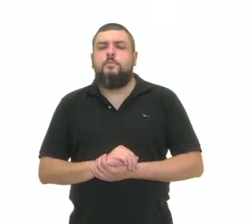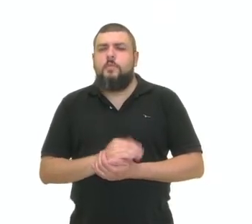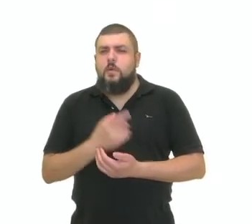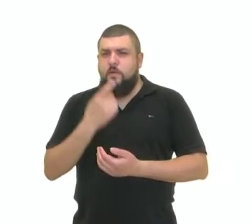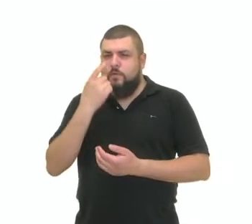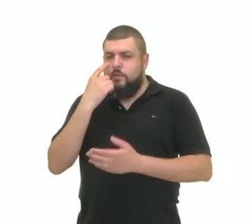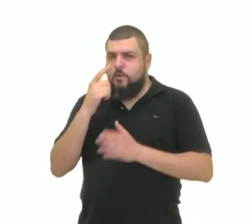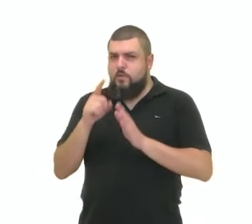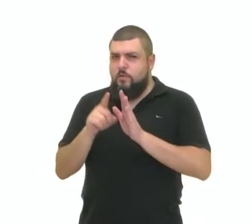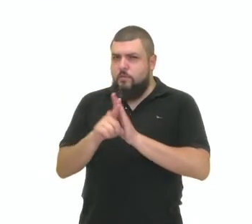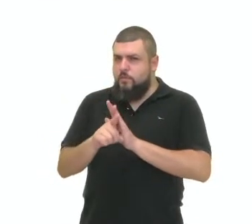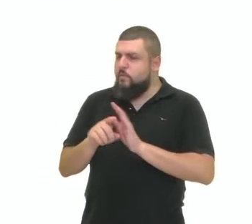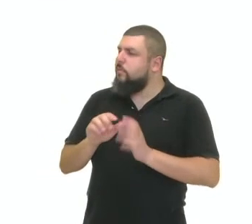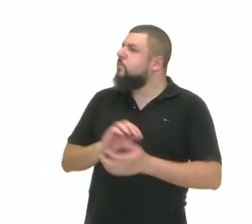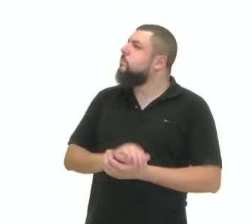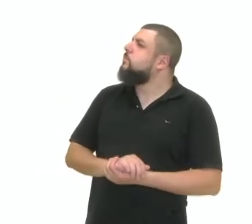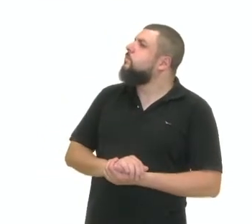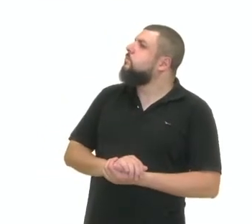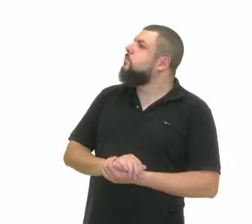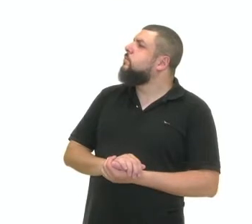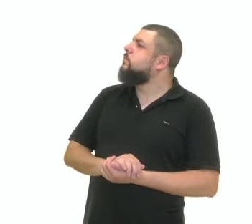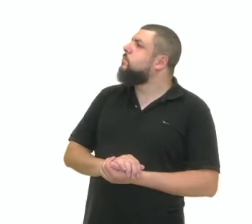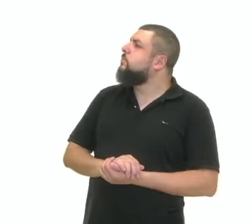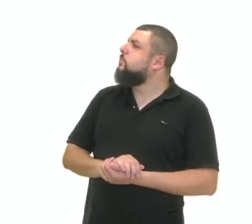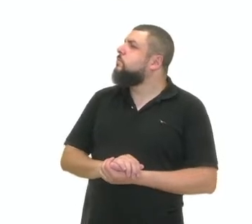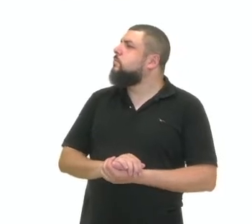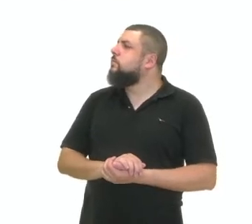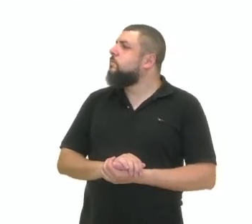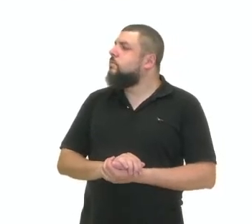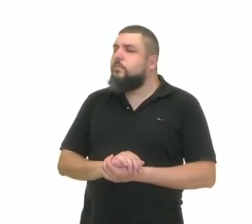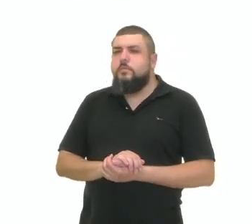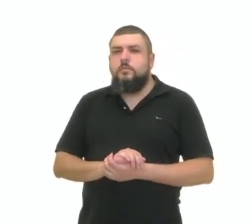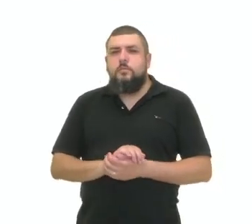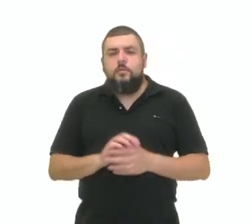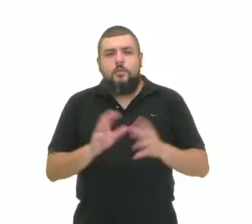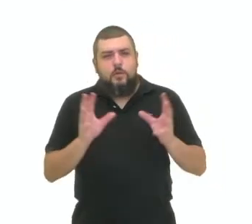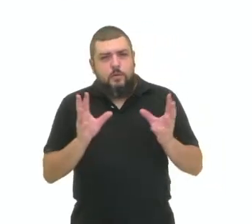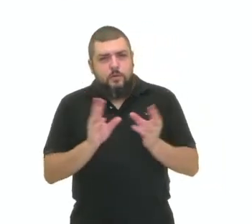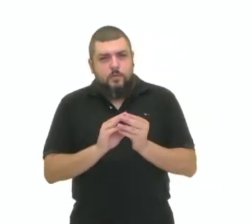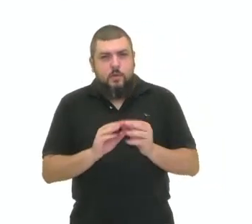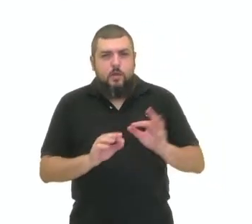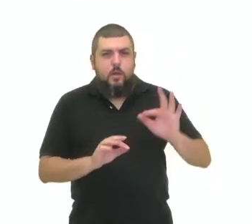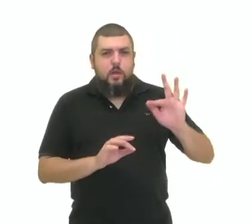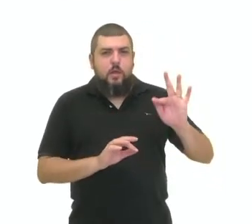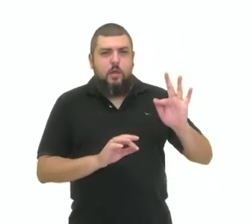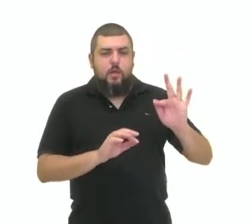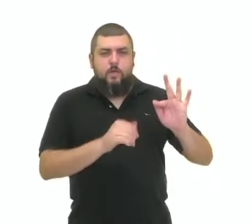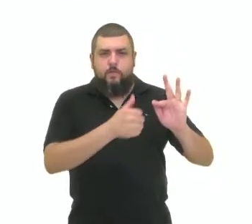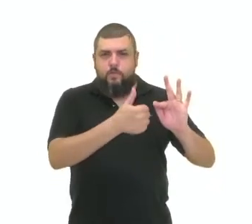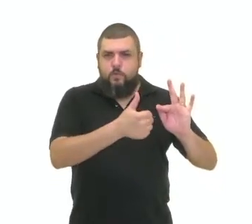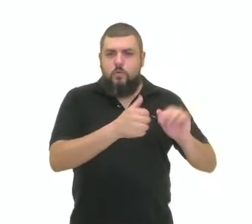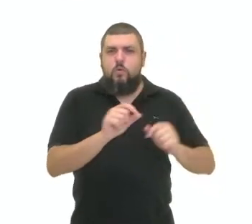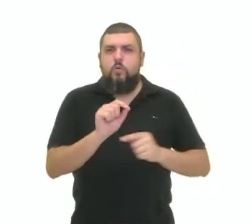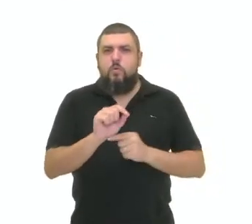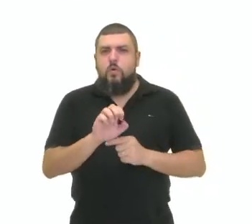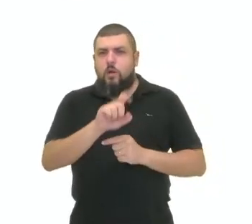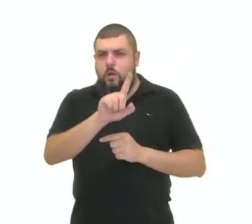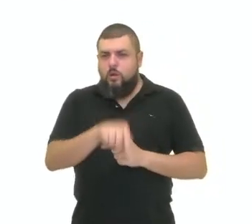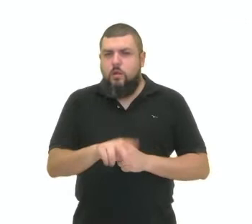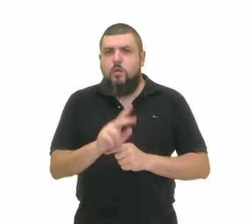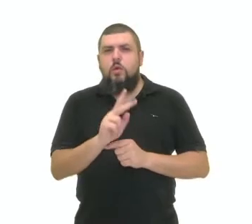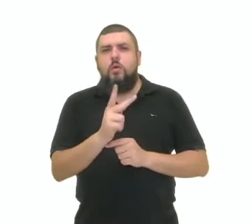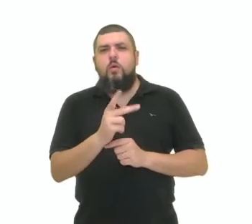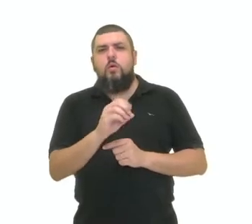Podemos concluir, portanto, que em F1, no primeiro cruzamento, temos indivíduos homozigotos